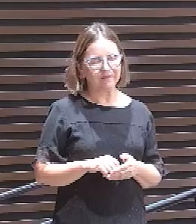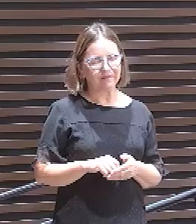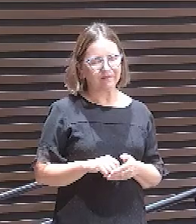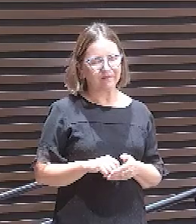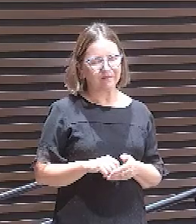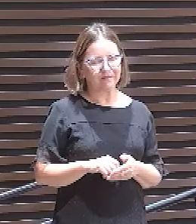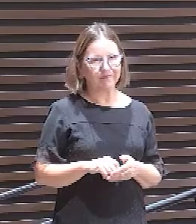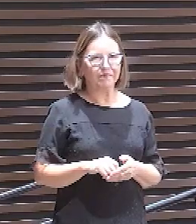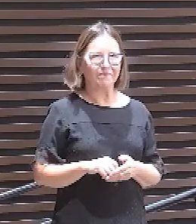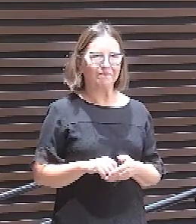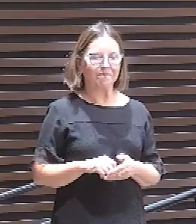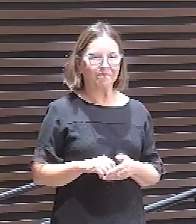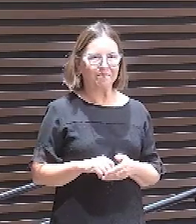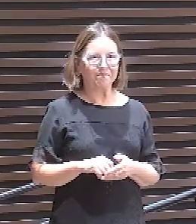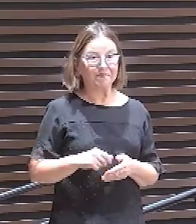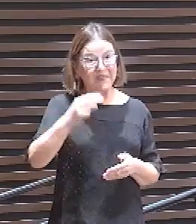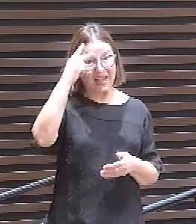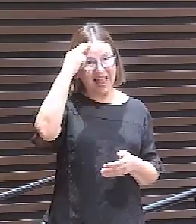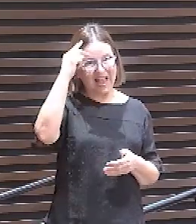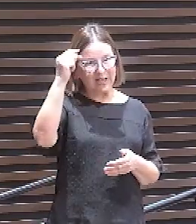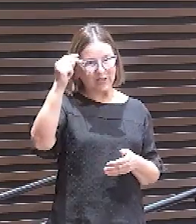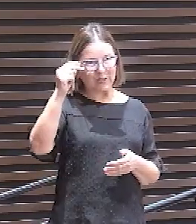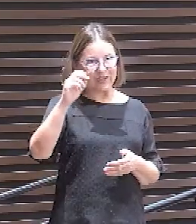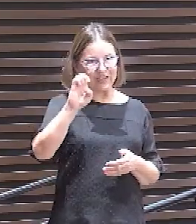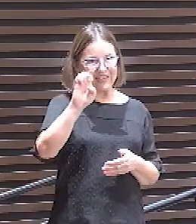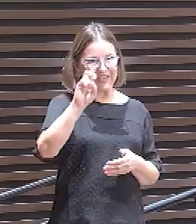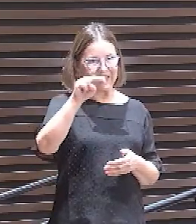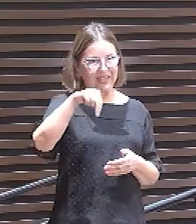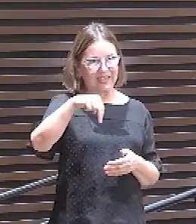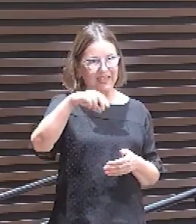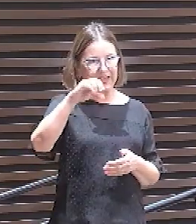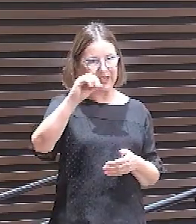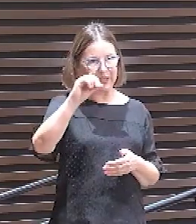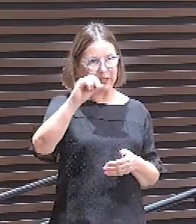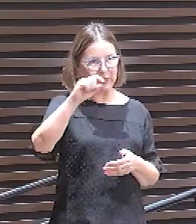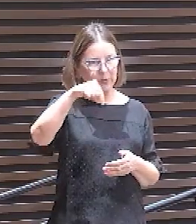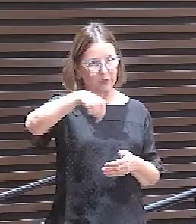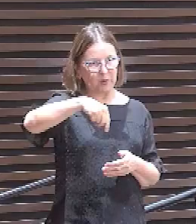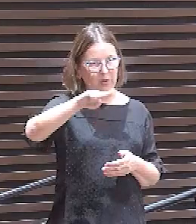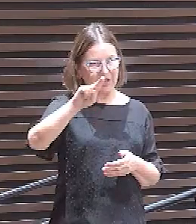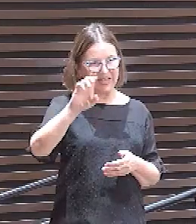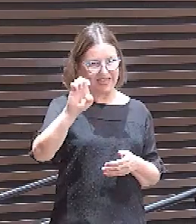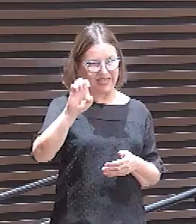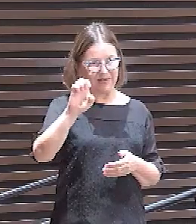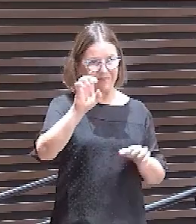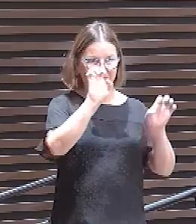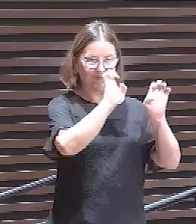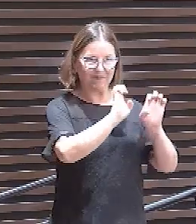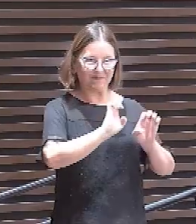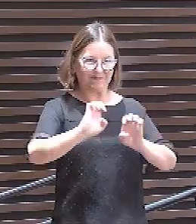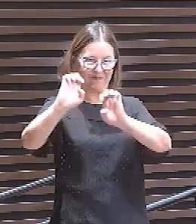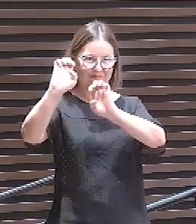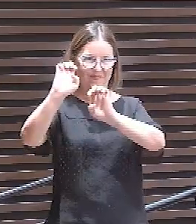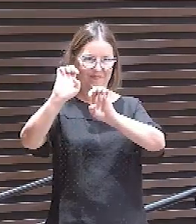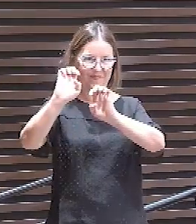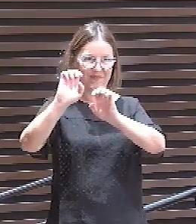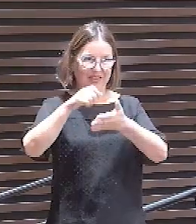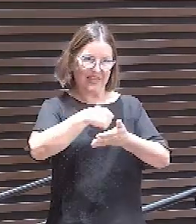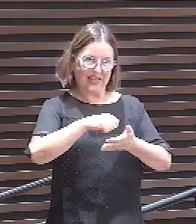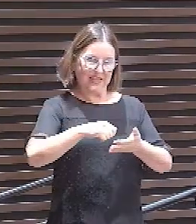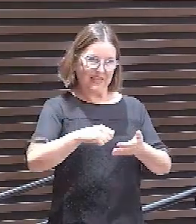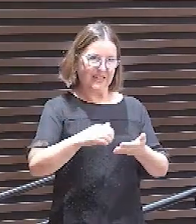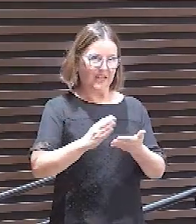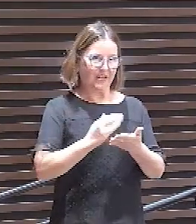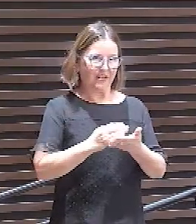A história de Enoque é registrada no livro de Gênesis,